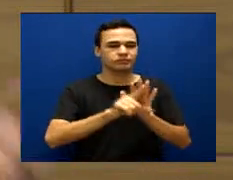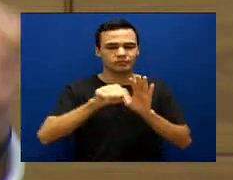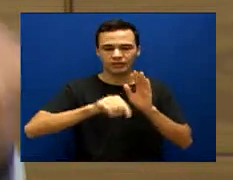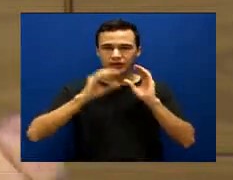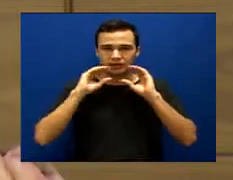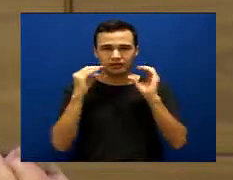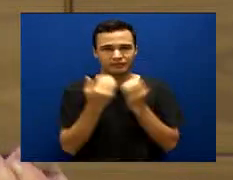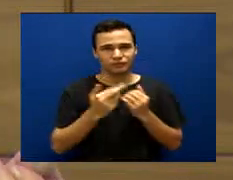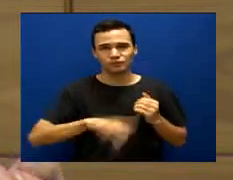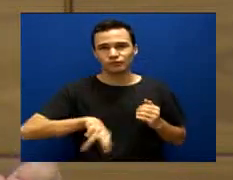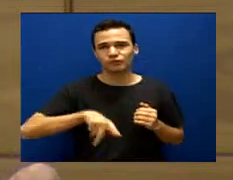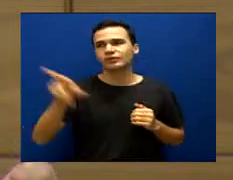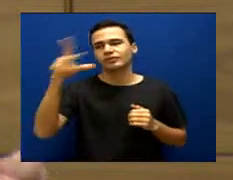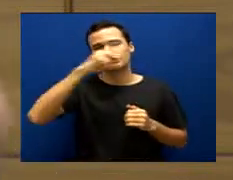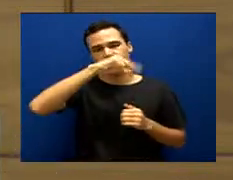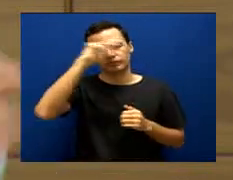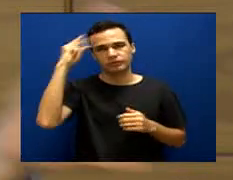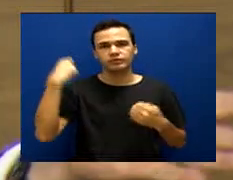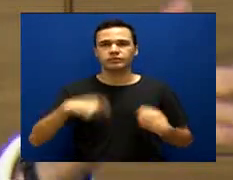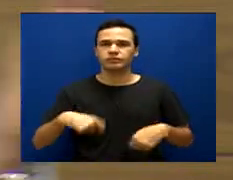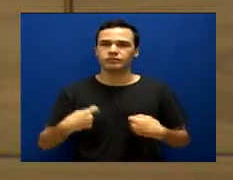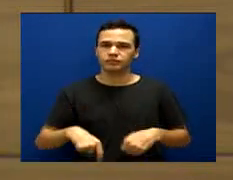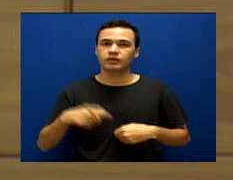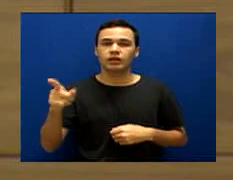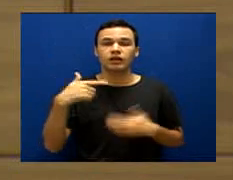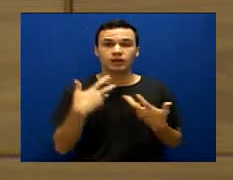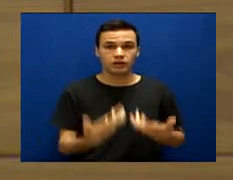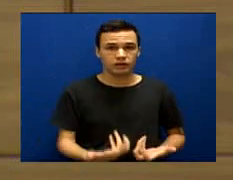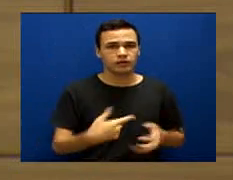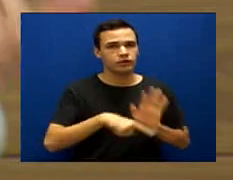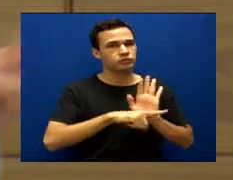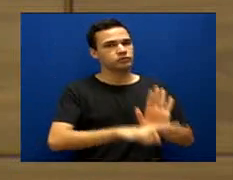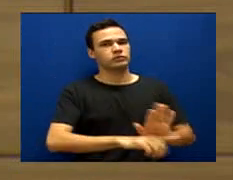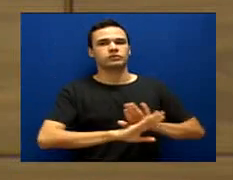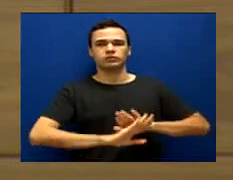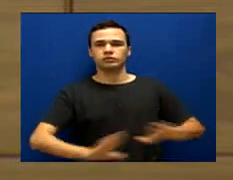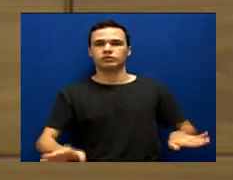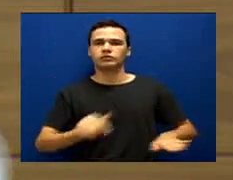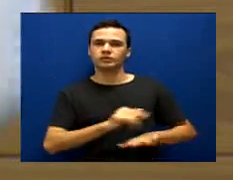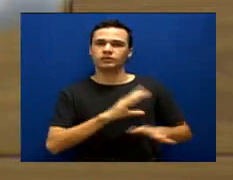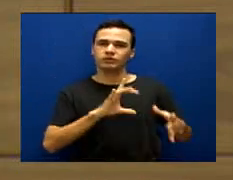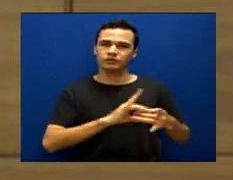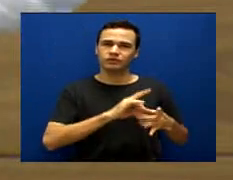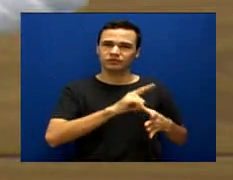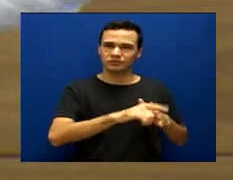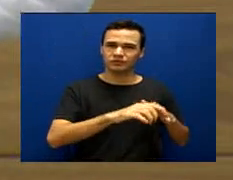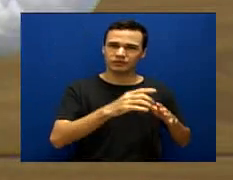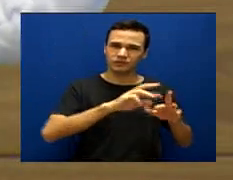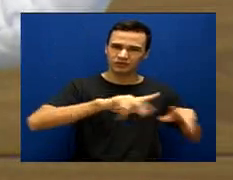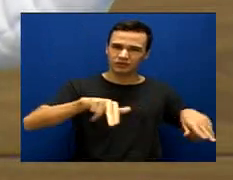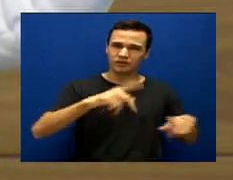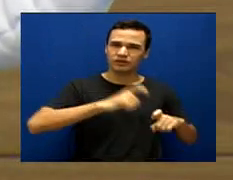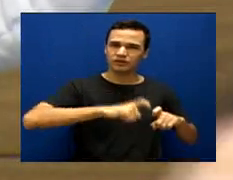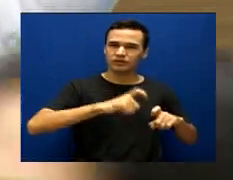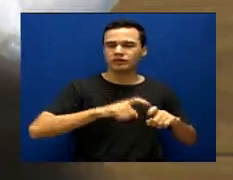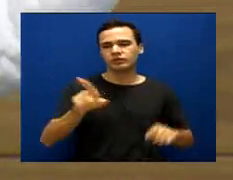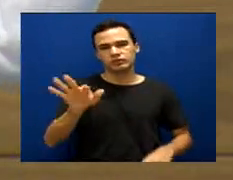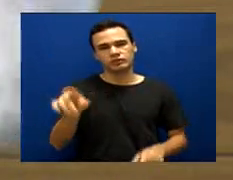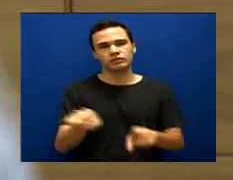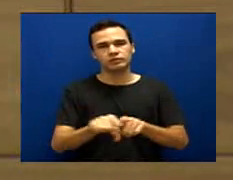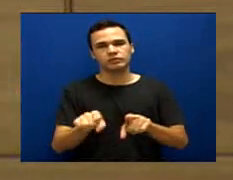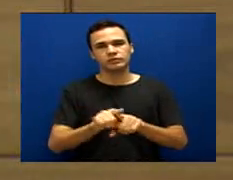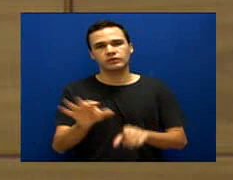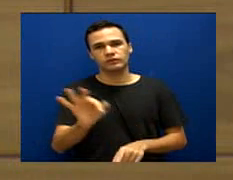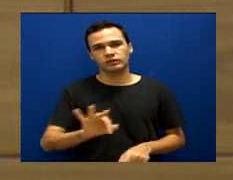ter que tomar, é o poder executivo, se estiver interessado na causa, que é parceria com clínicas, parceria com a nossa universidade. Eu sei